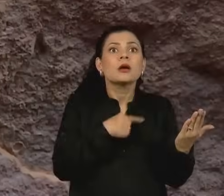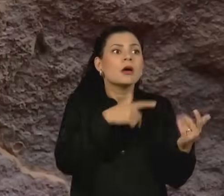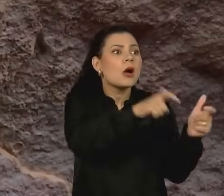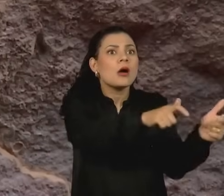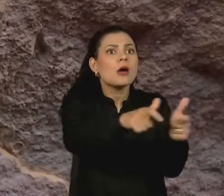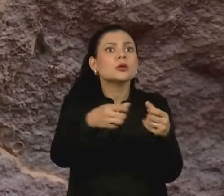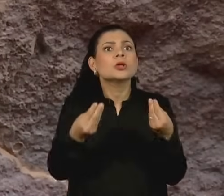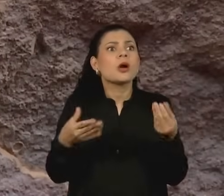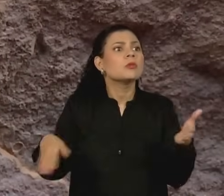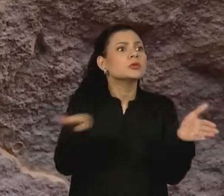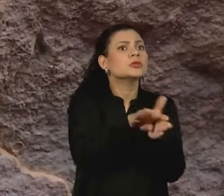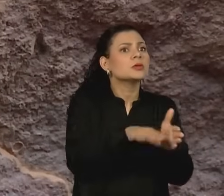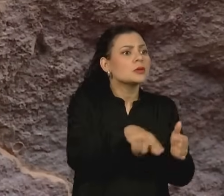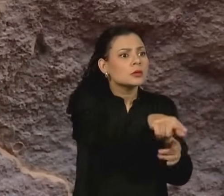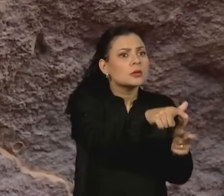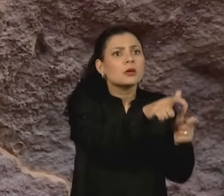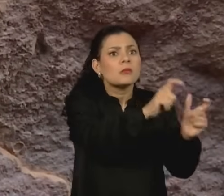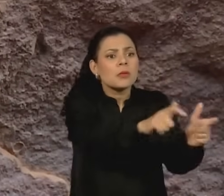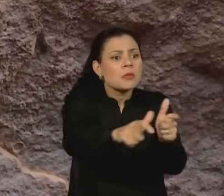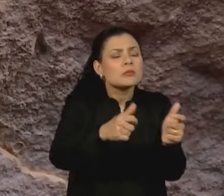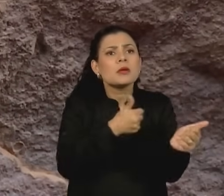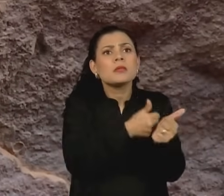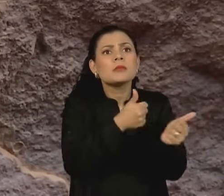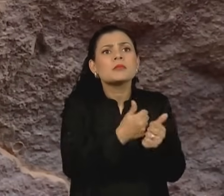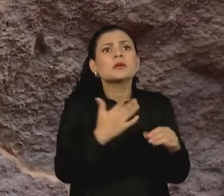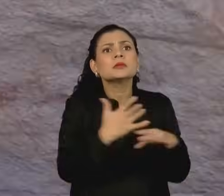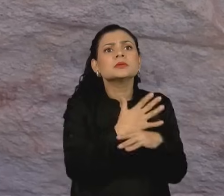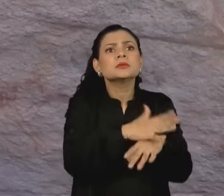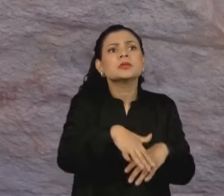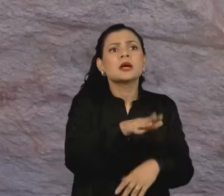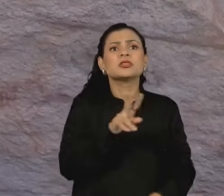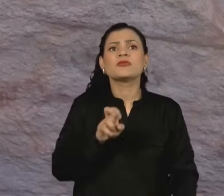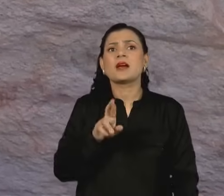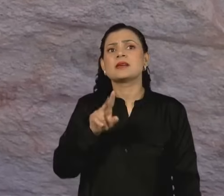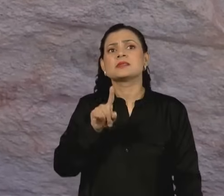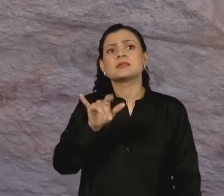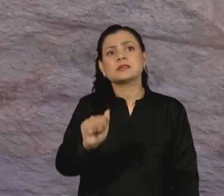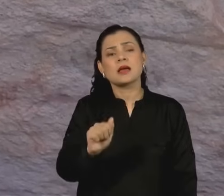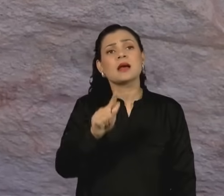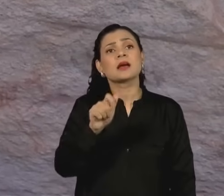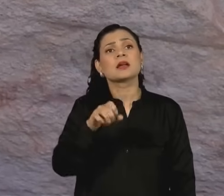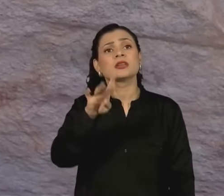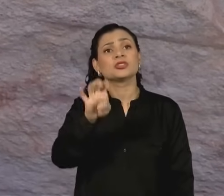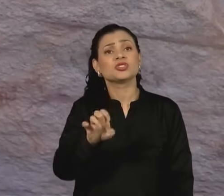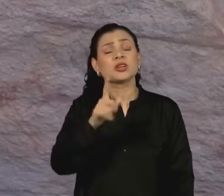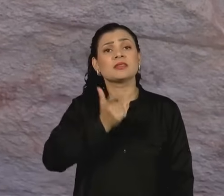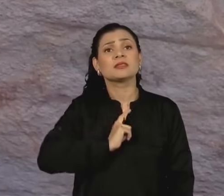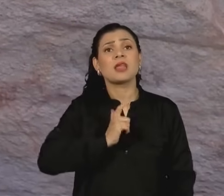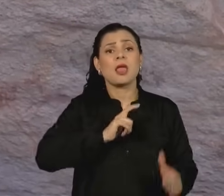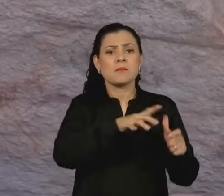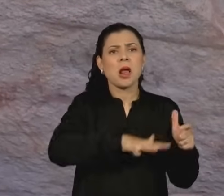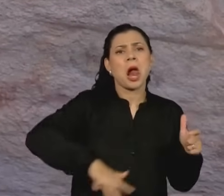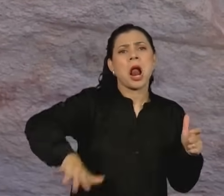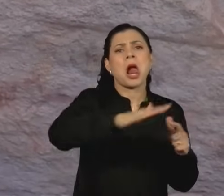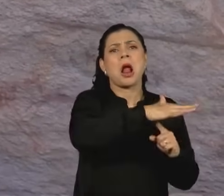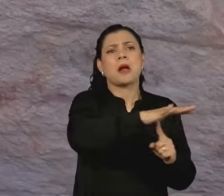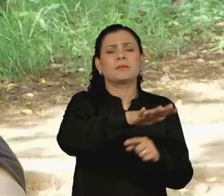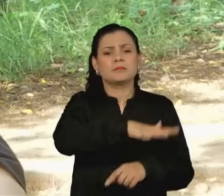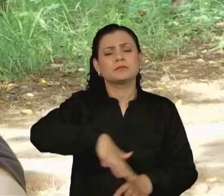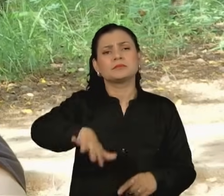como chegar até a cidade de Várzea Grande, que é perto de onde tem os maiores sítios, não é? Isso